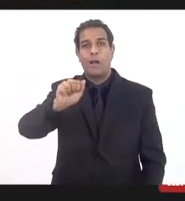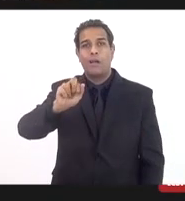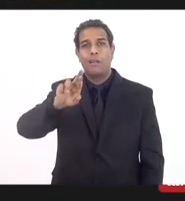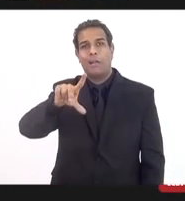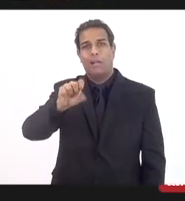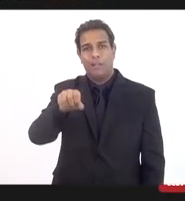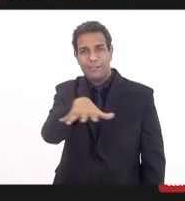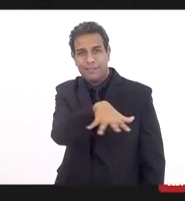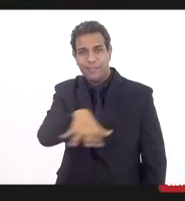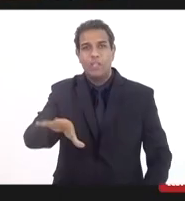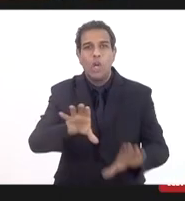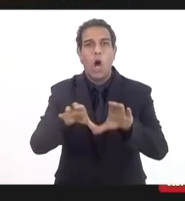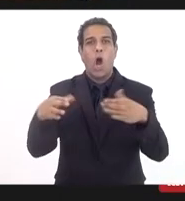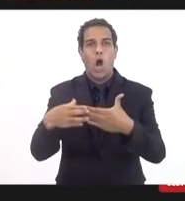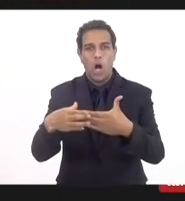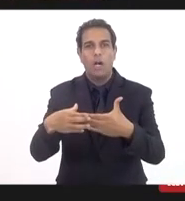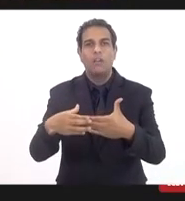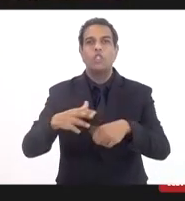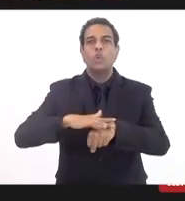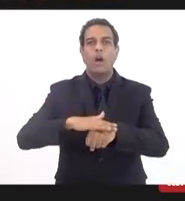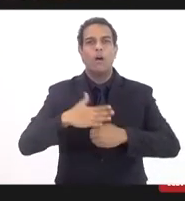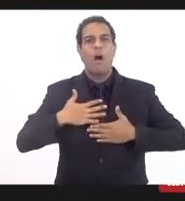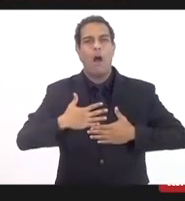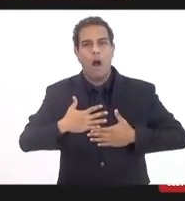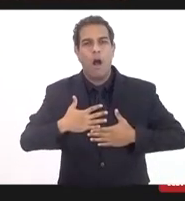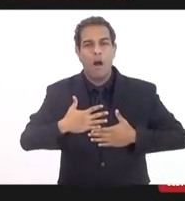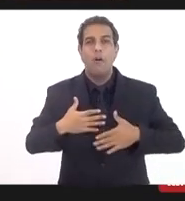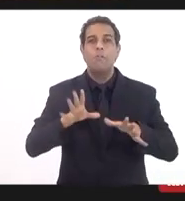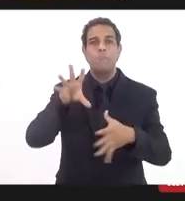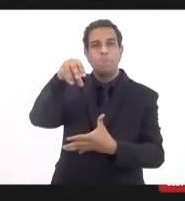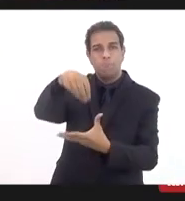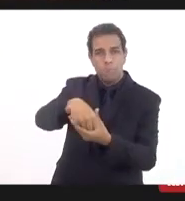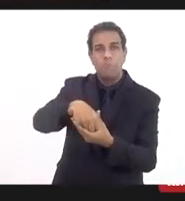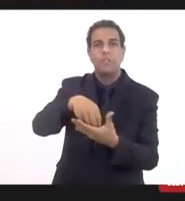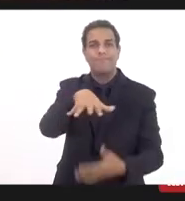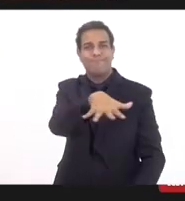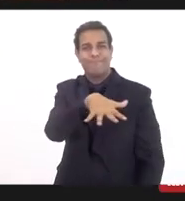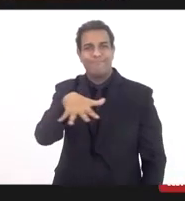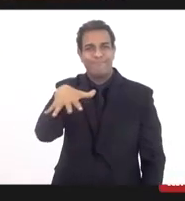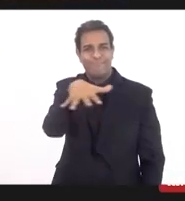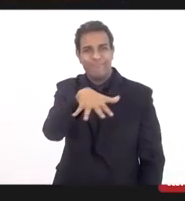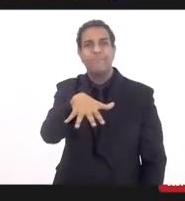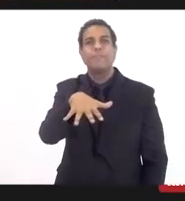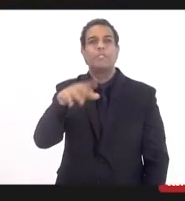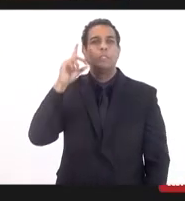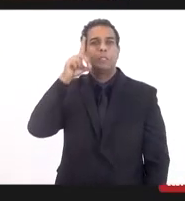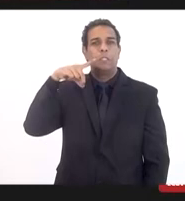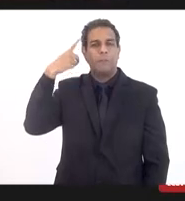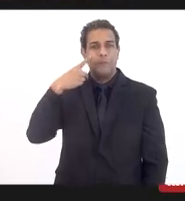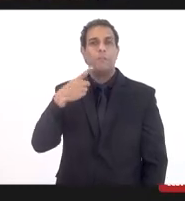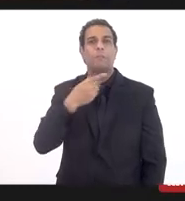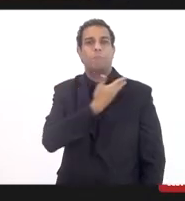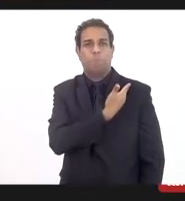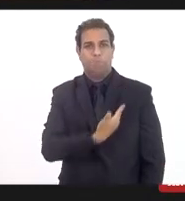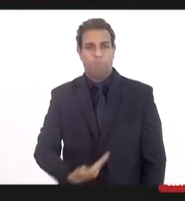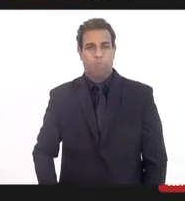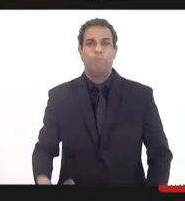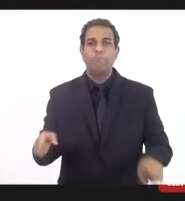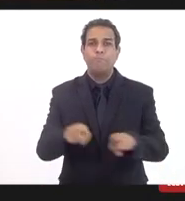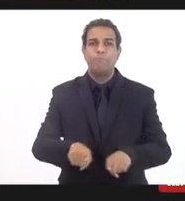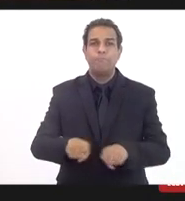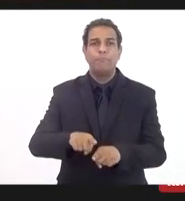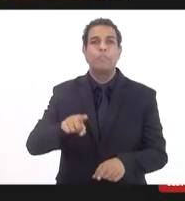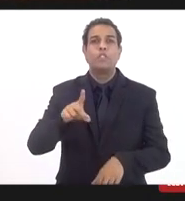de Tuberculose, das representantes do Ministério Público, doutora Márcia Lustosa e doutora Cristiana,